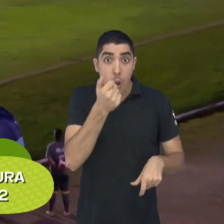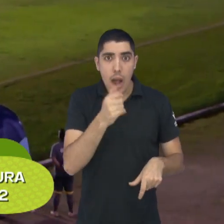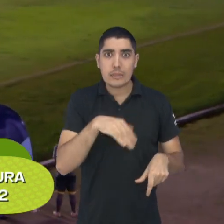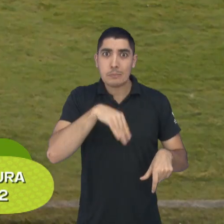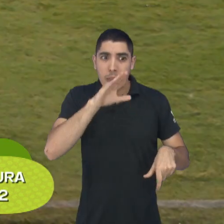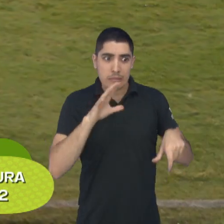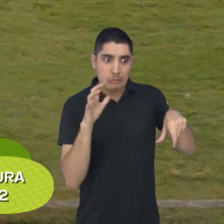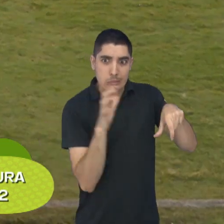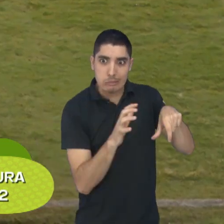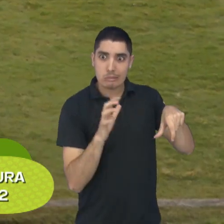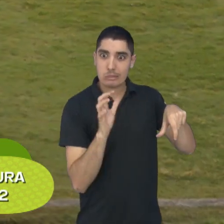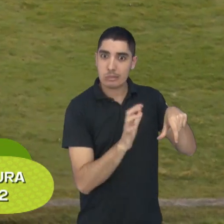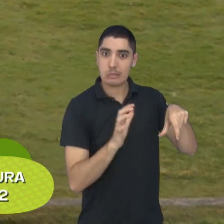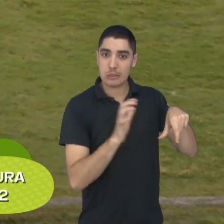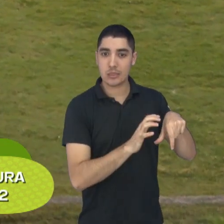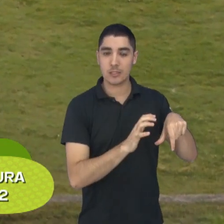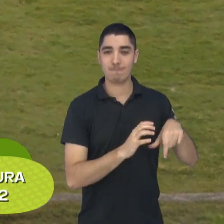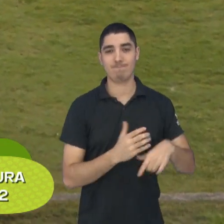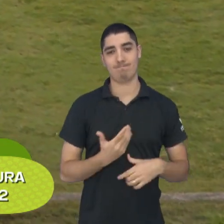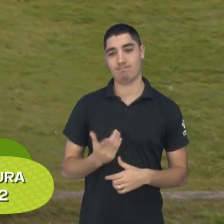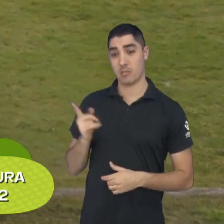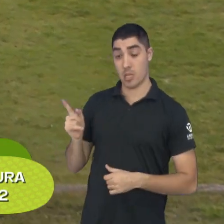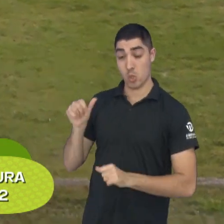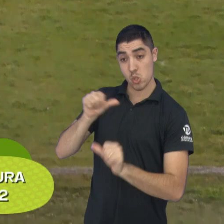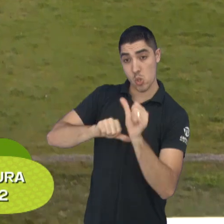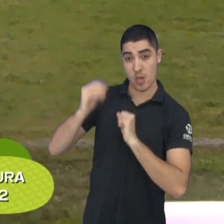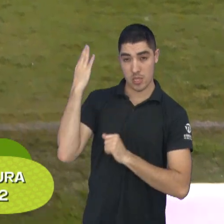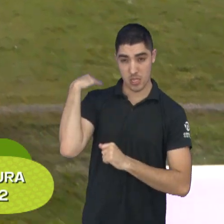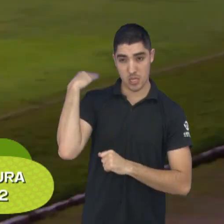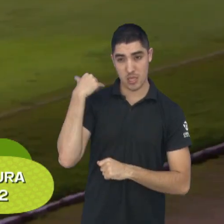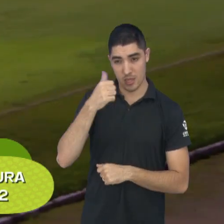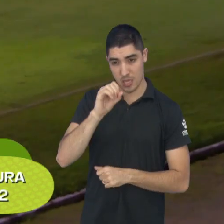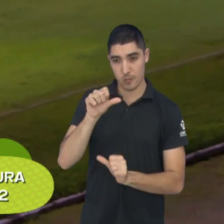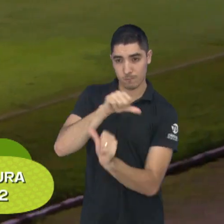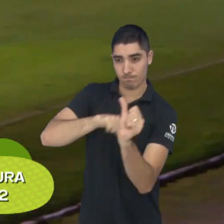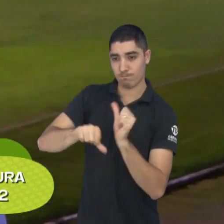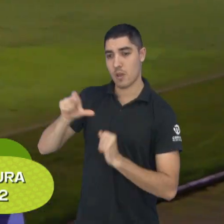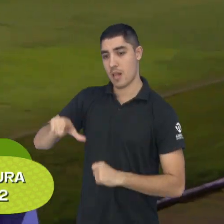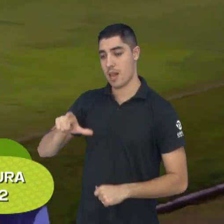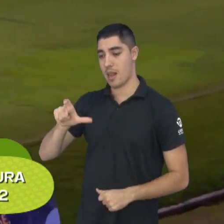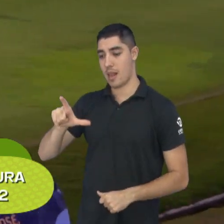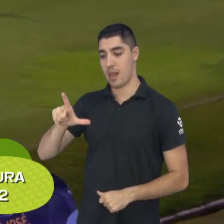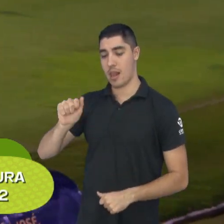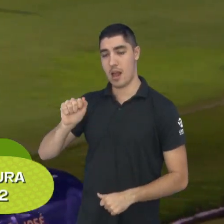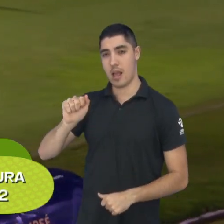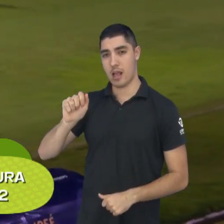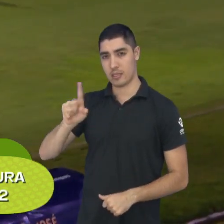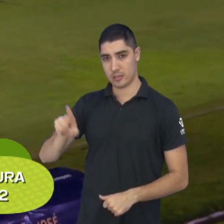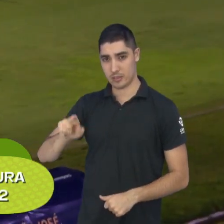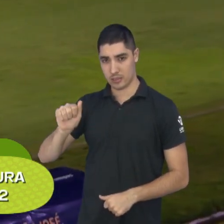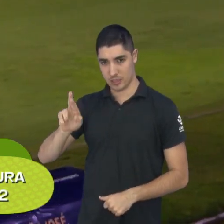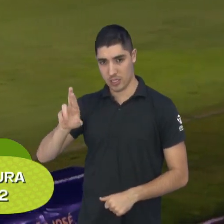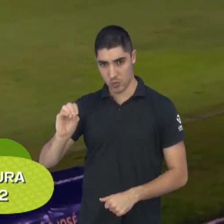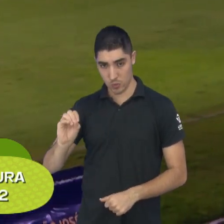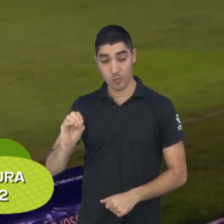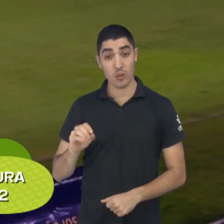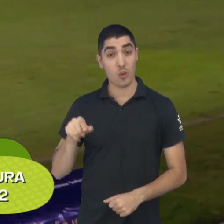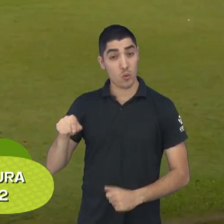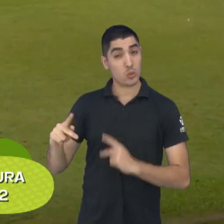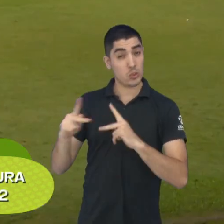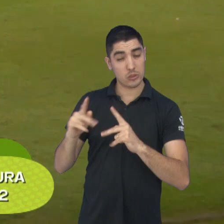mais perto. Por isso, o Nicolas deu a vez para o zagueiro Lázaro. Mesmo fechado, o São José continuou